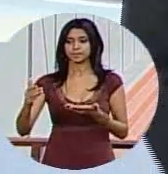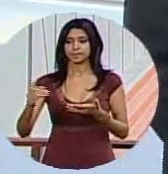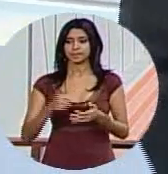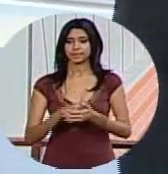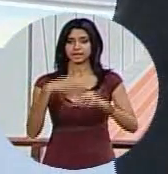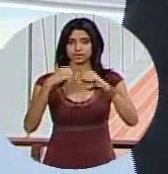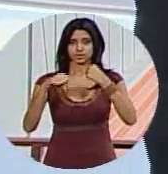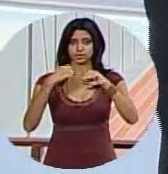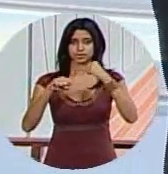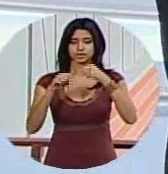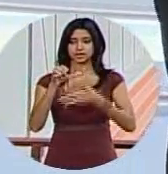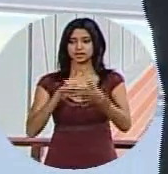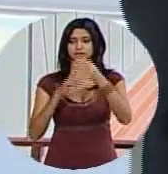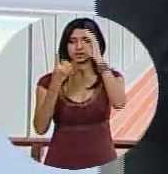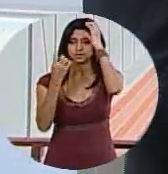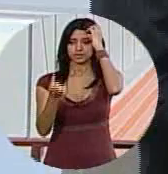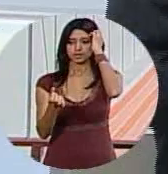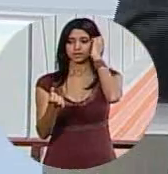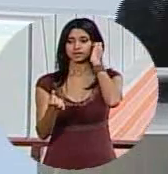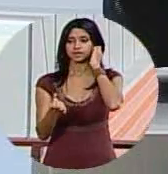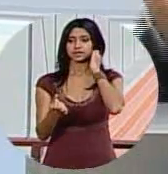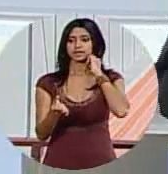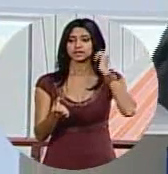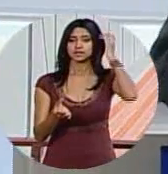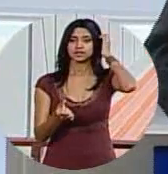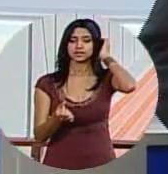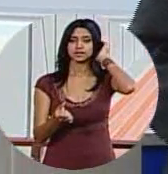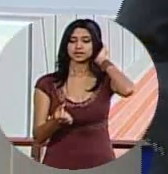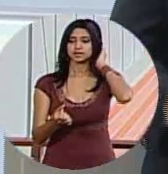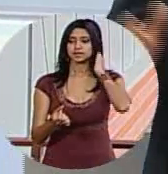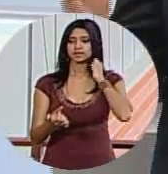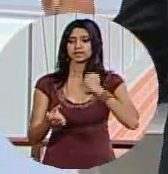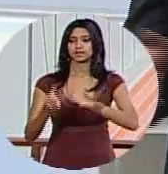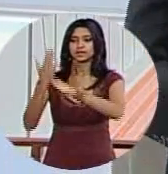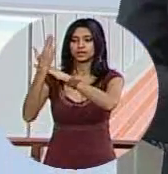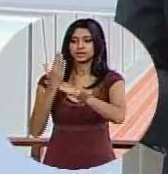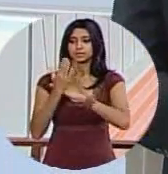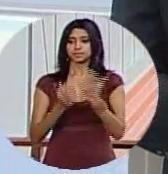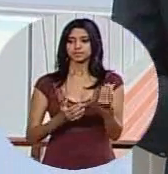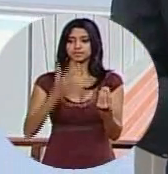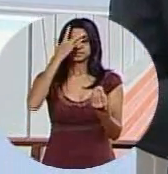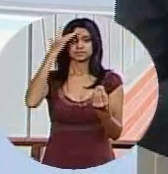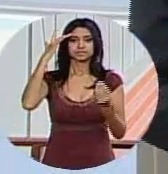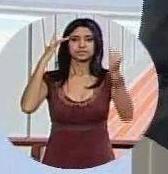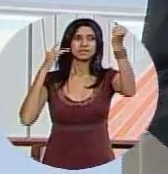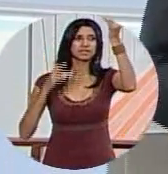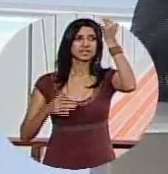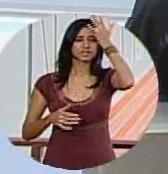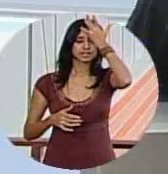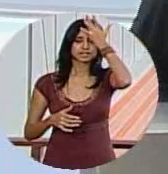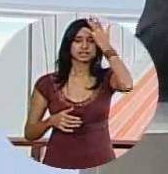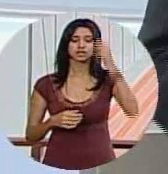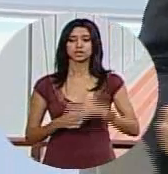Salmo 16 foi para mim, eu acho que para milhões de pessoas, uma grande revelação dos céus. Como é